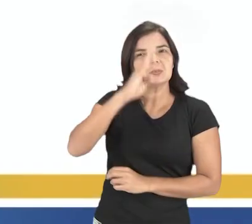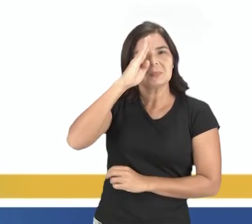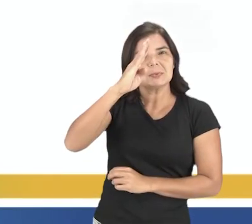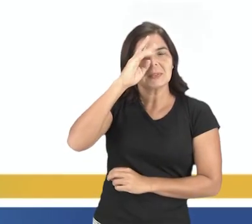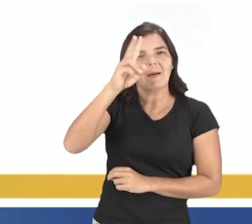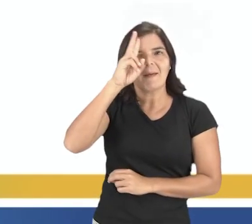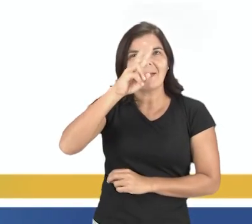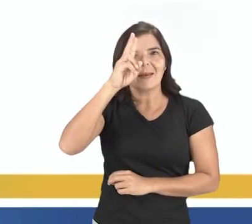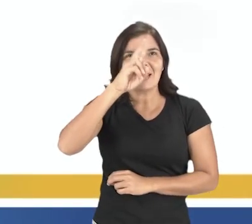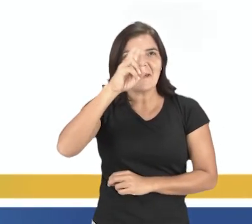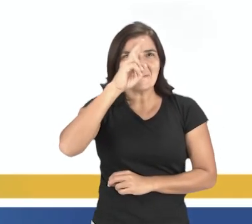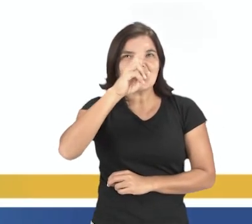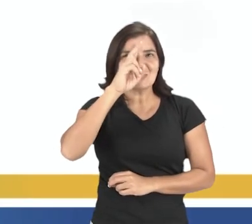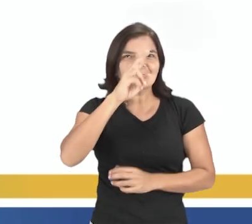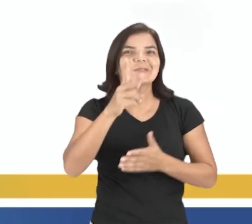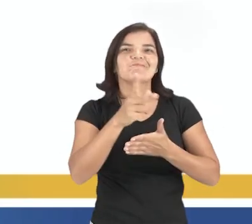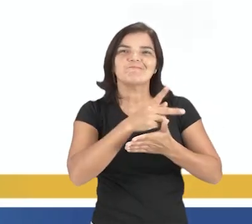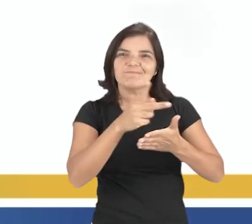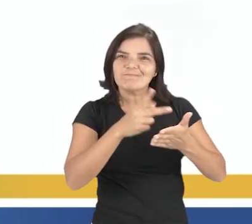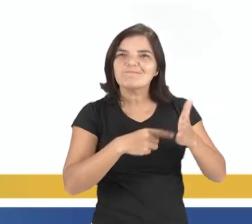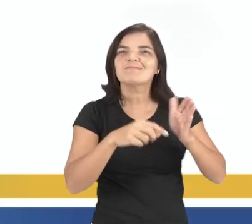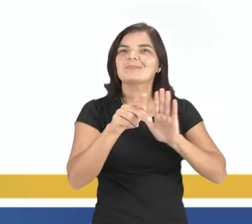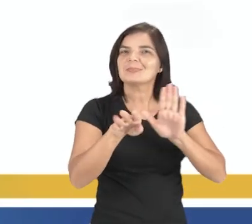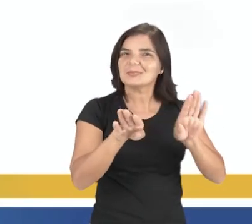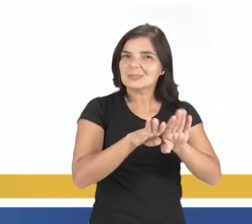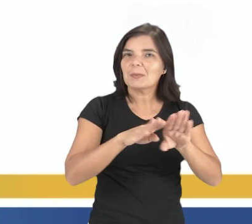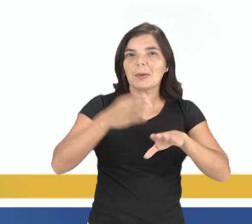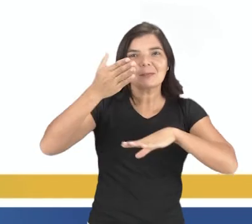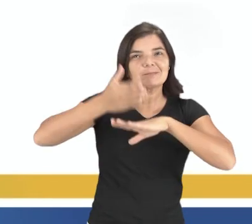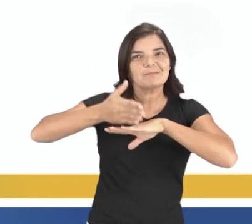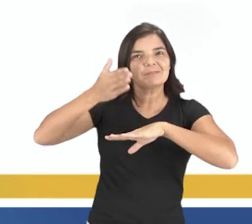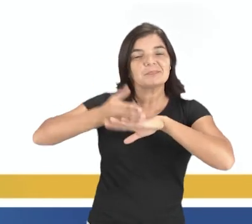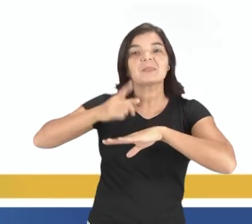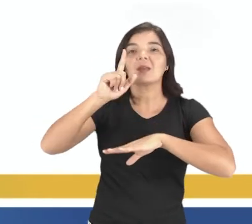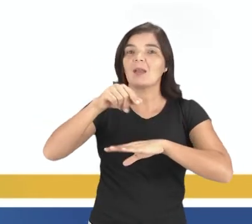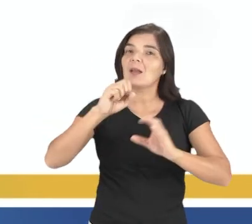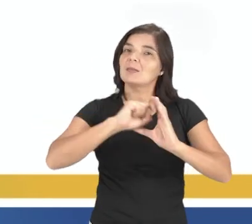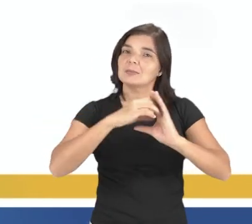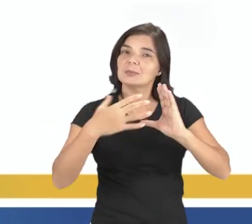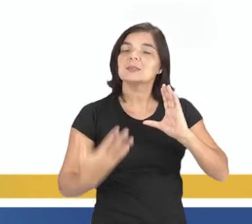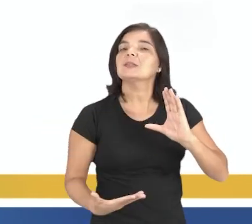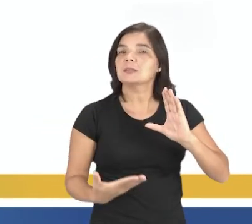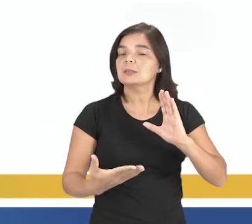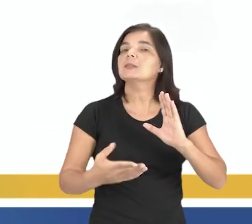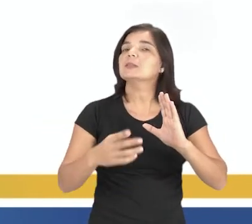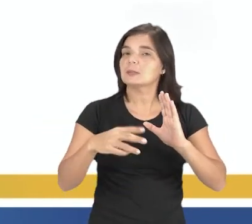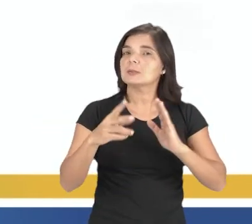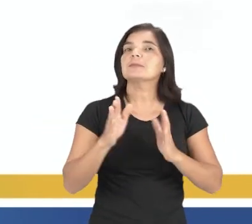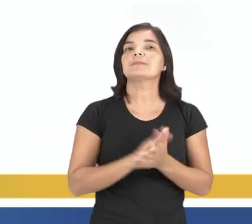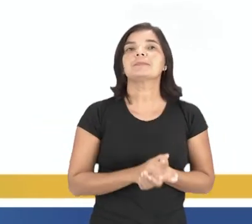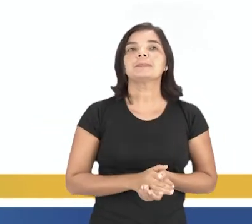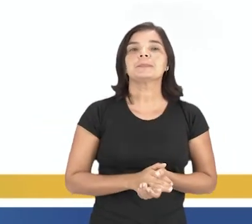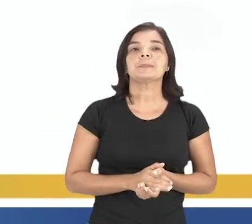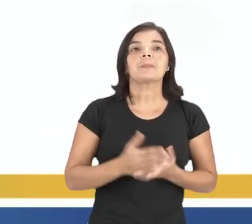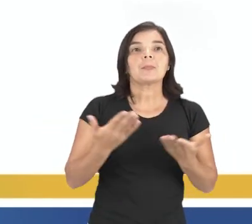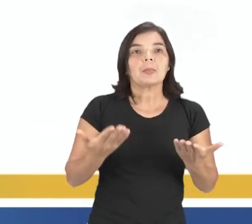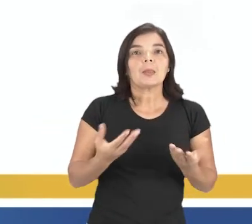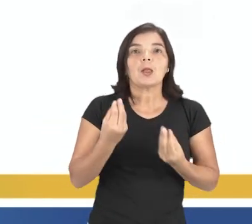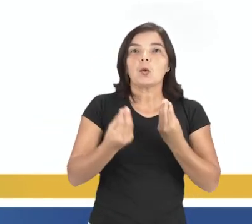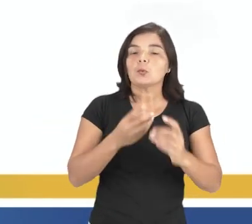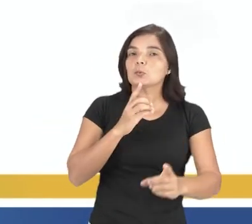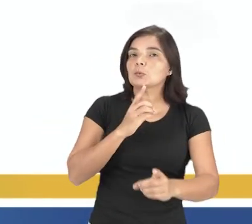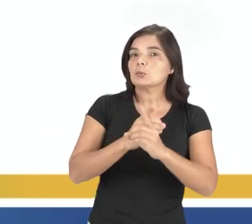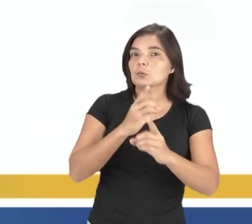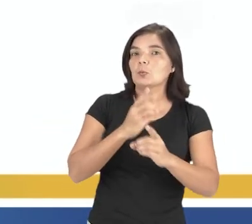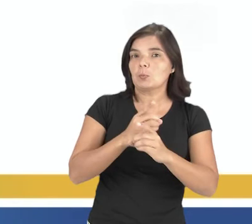Lembra que nós vamos ter muitos resquícios da ditadura militar na contemporaneidade e é uma característica da literatura contemporânea? Olha aí. A forma